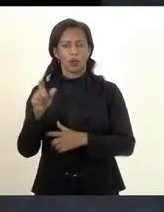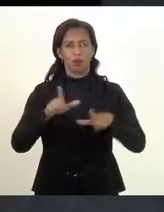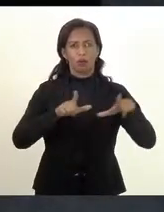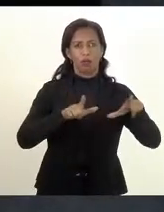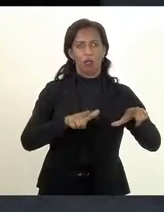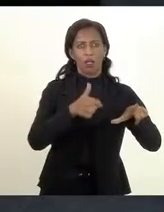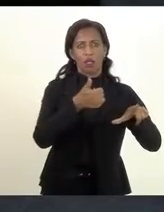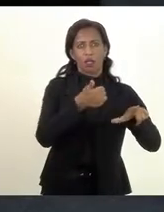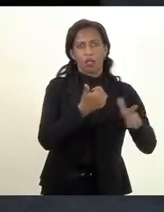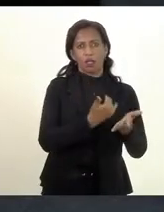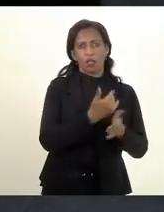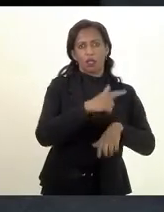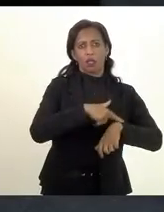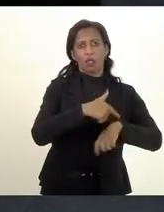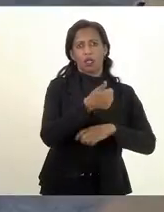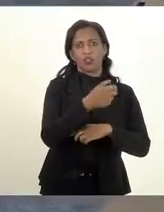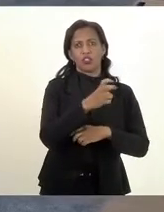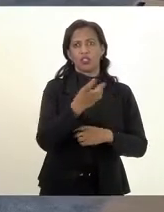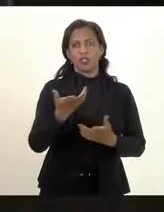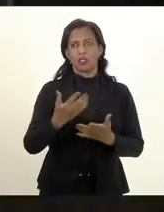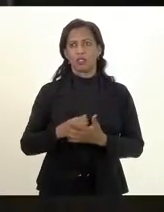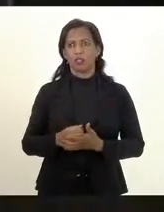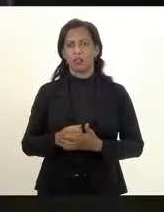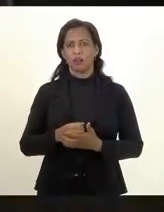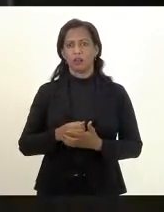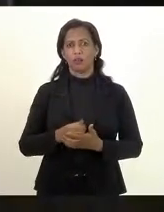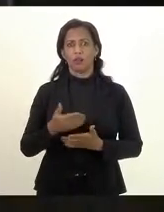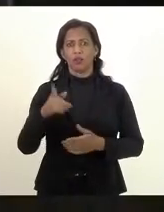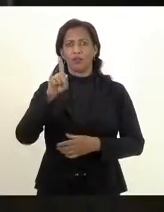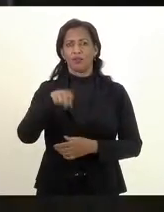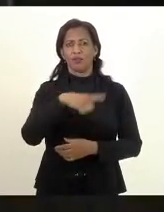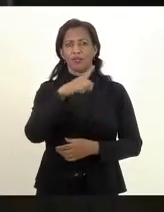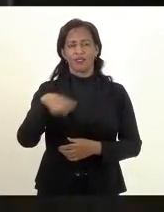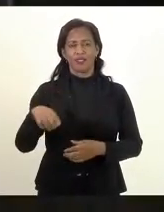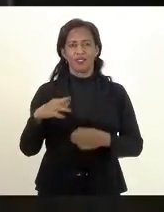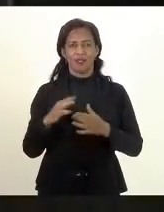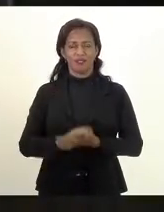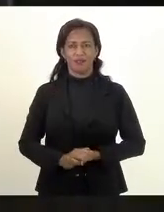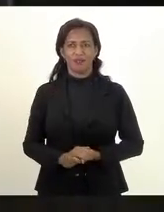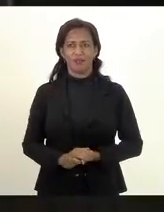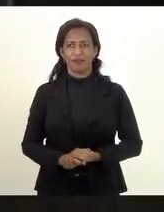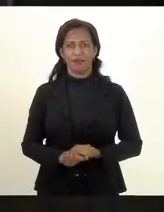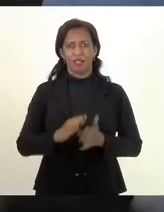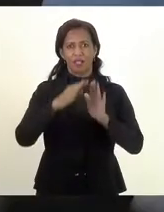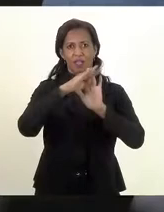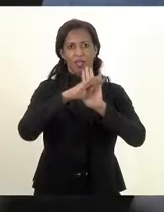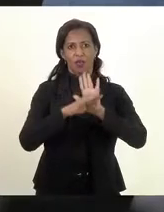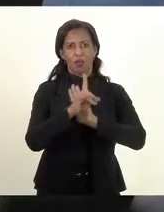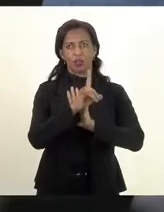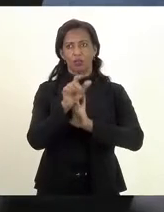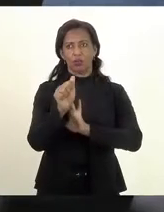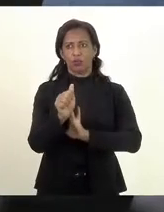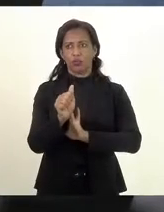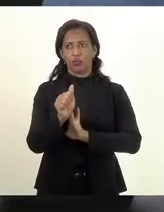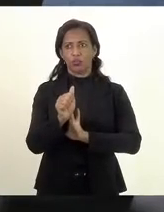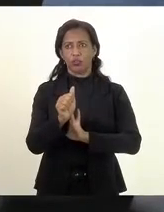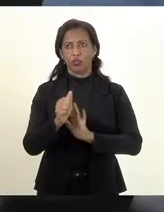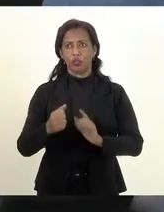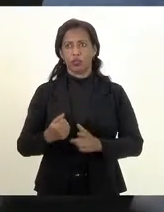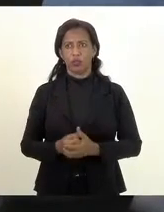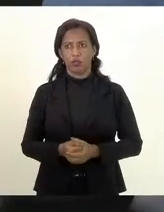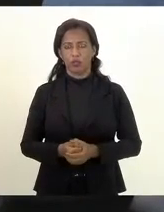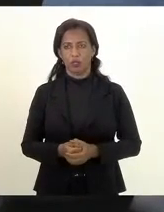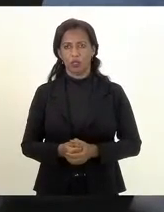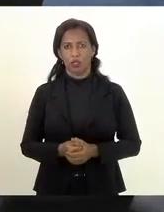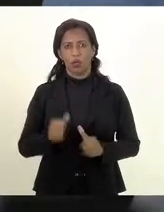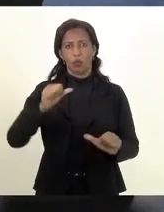E na hora do dia não começa com esse A presença vai suspender por alguns minutos a sessão para a gente... A ordem do dia está começando para a ordinária, porque expediente inicial,